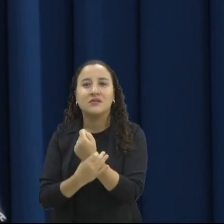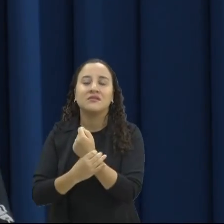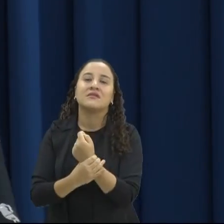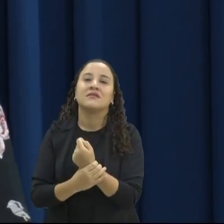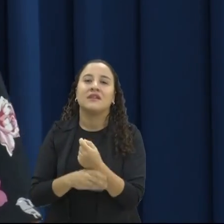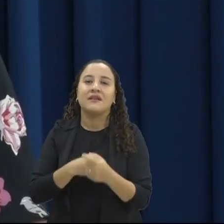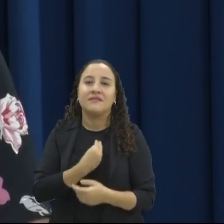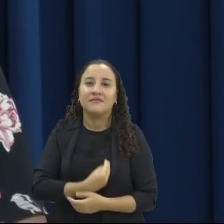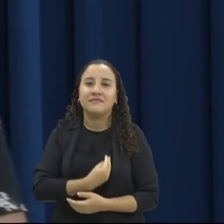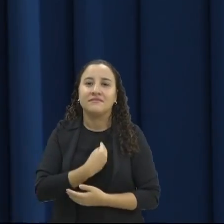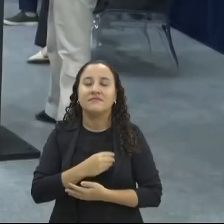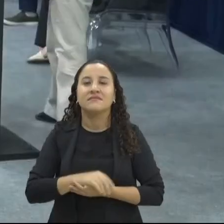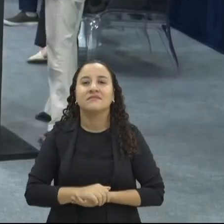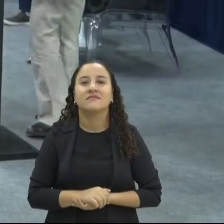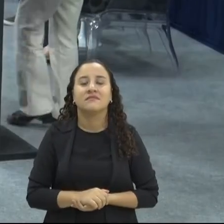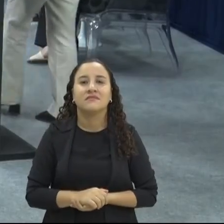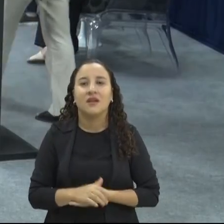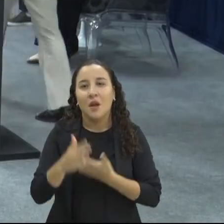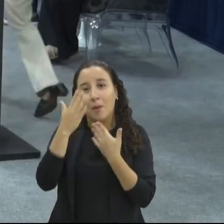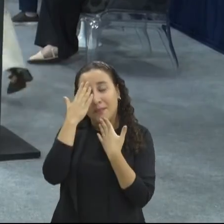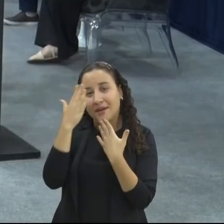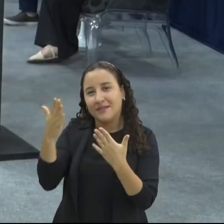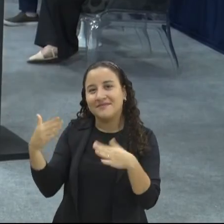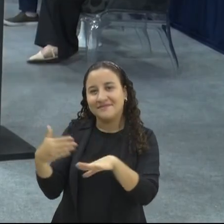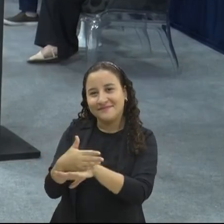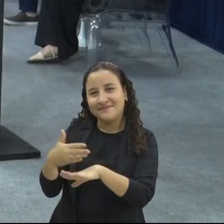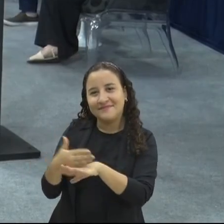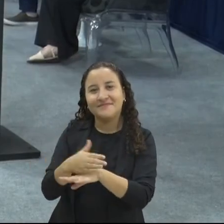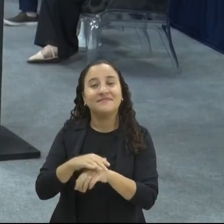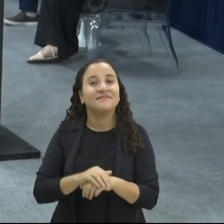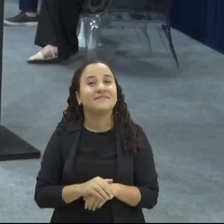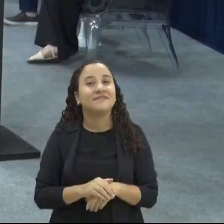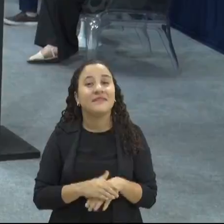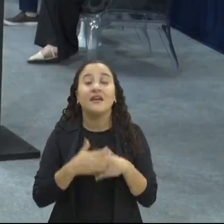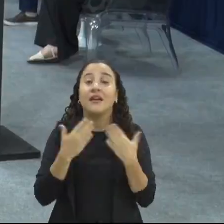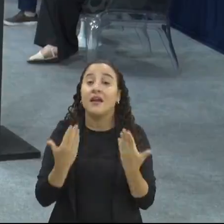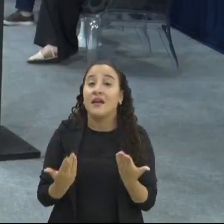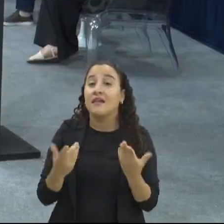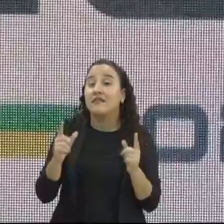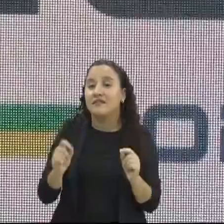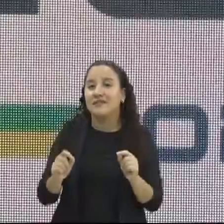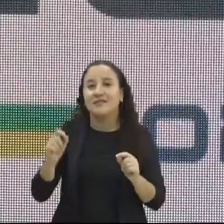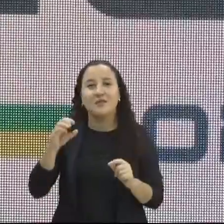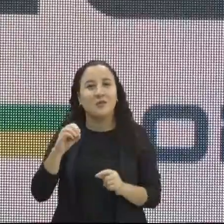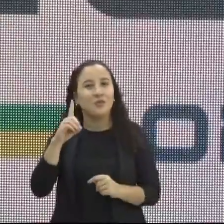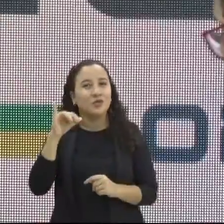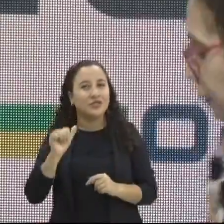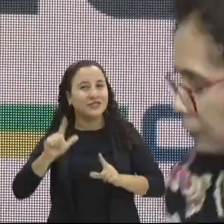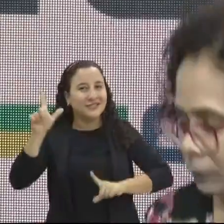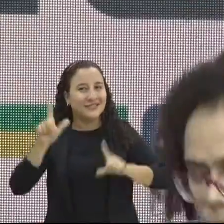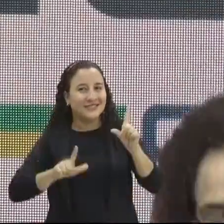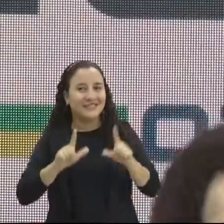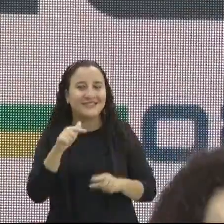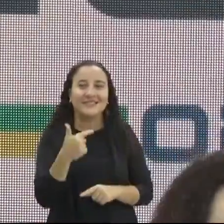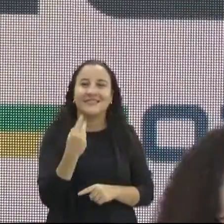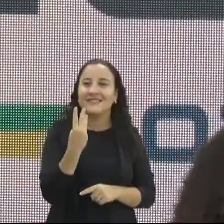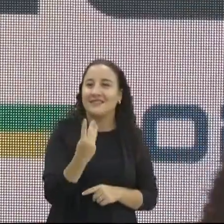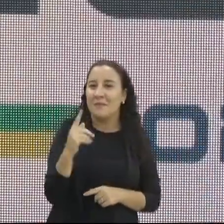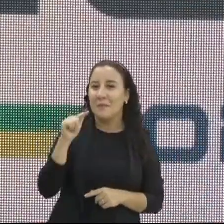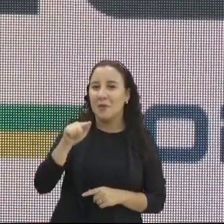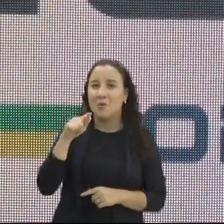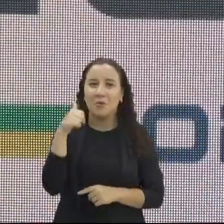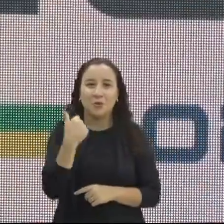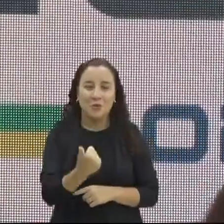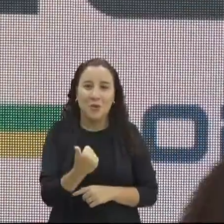vida. Candidata, muito obrigado pela sua participação neste bloco. Você está na Aldia TV, canal 23.1. Muito obrigado pela